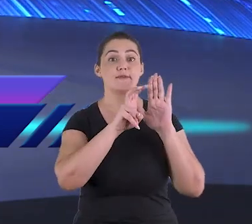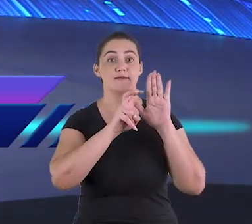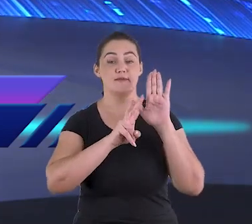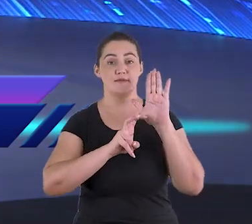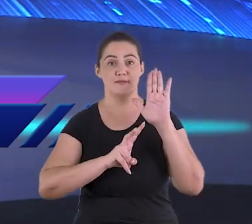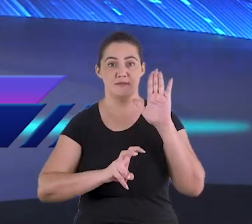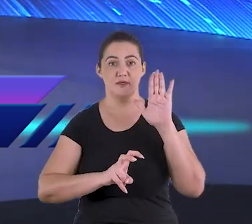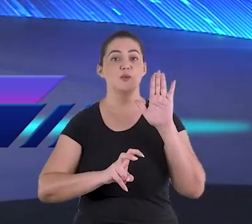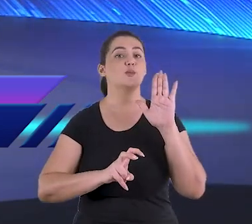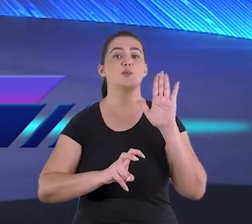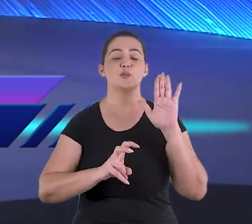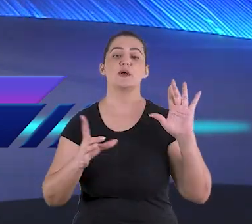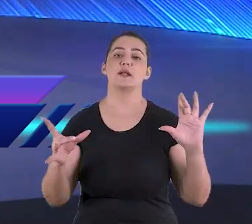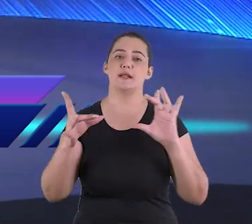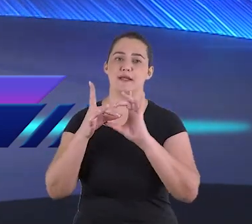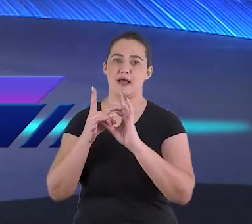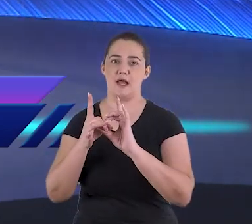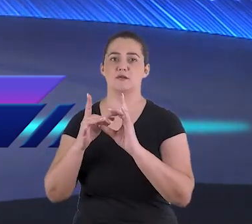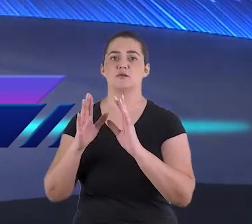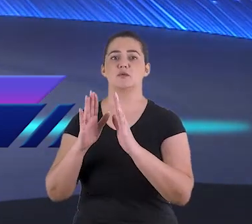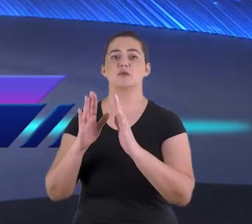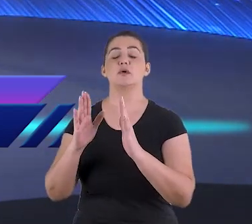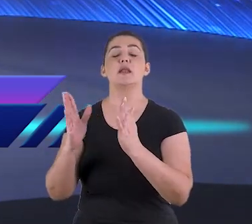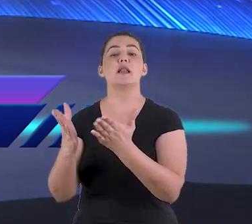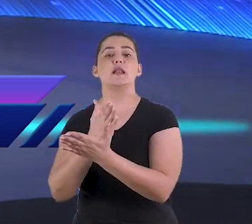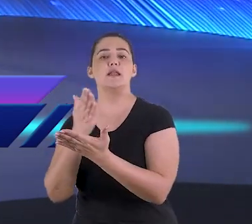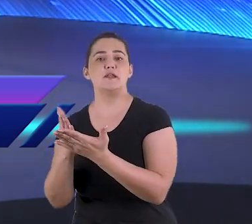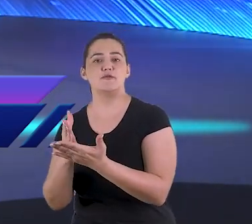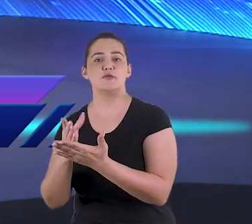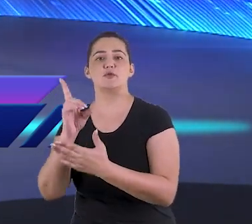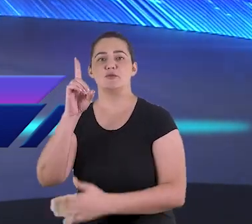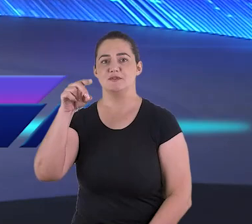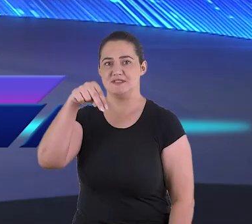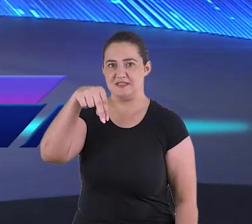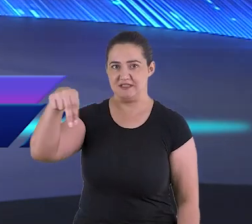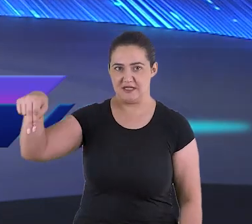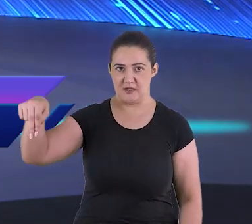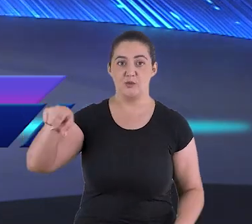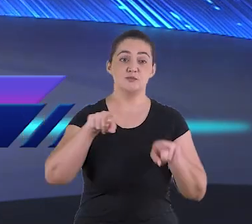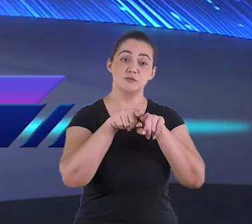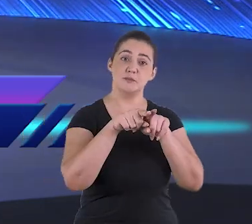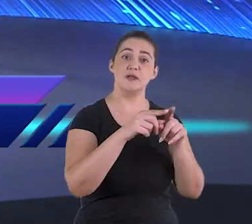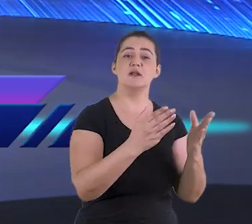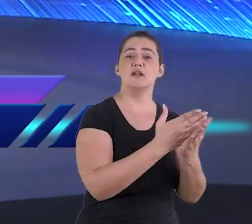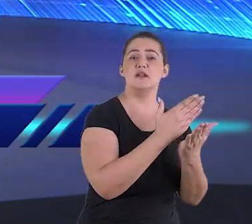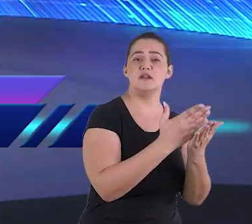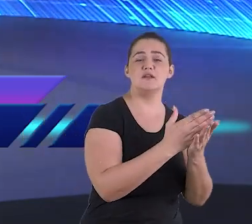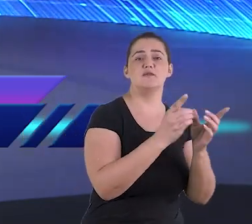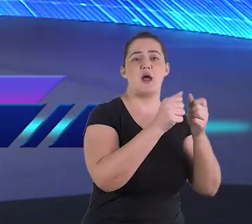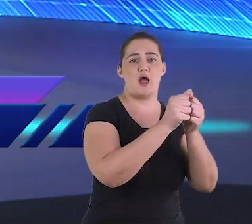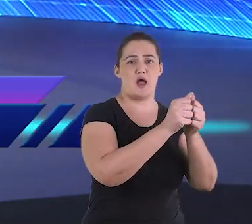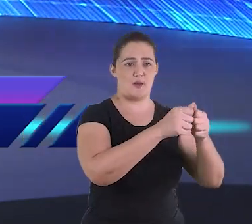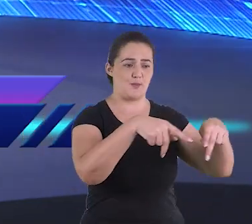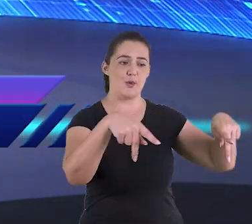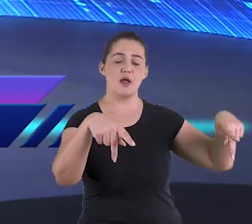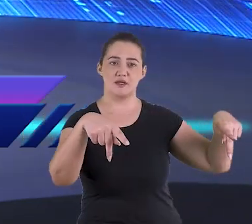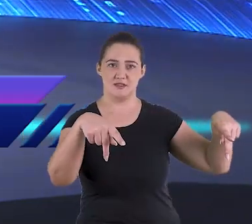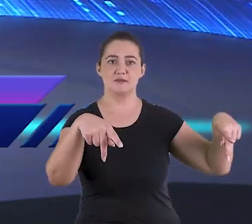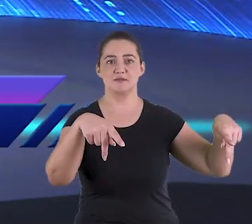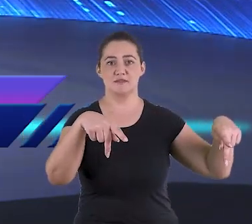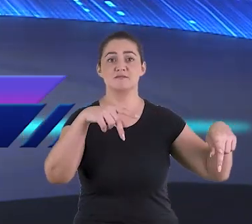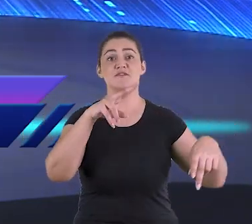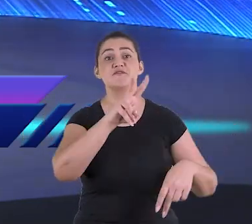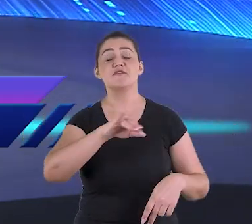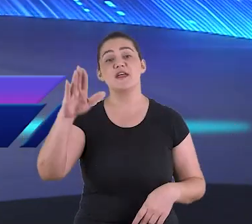aqui, eles estão relacionando o livro de Daniel com o livro do Apocalipse. Então você vai entender a solução do